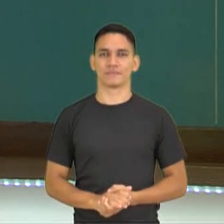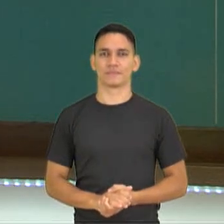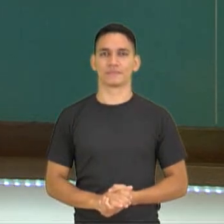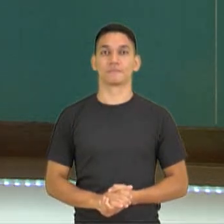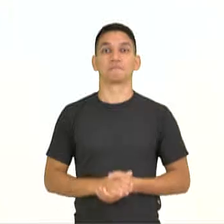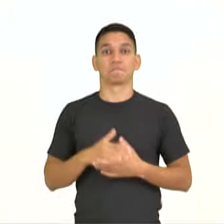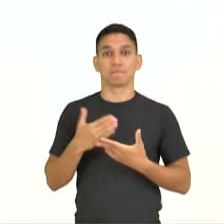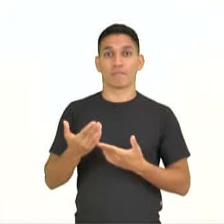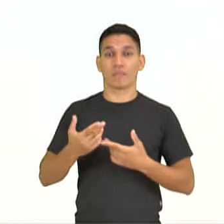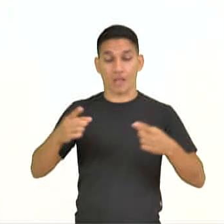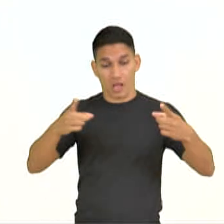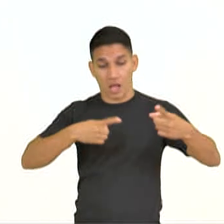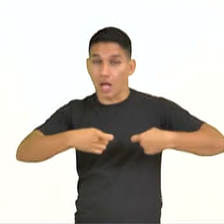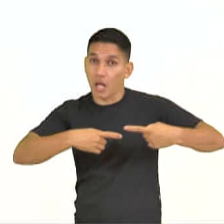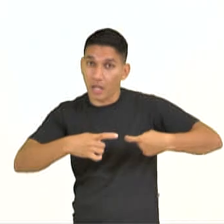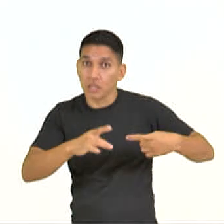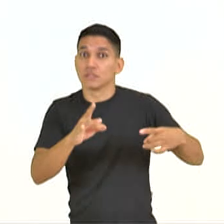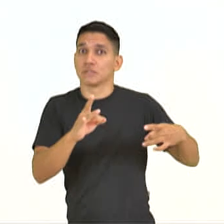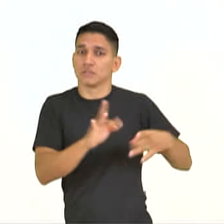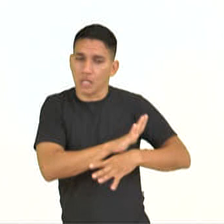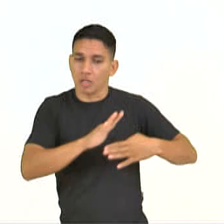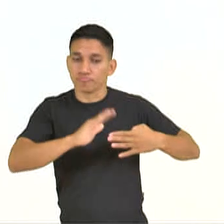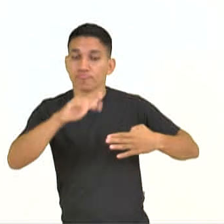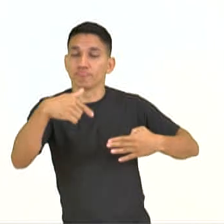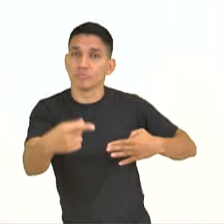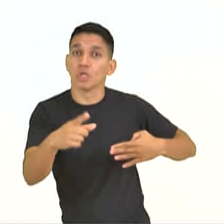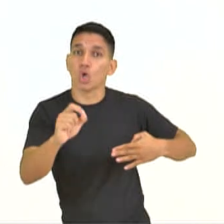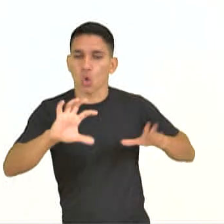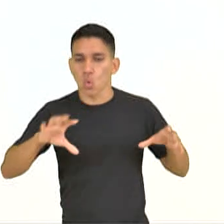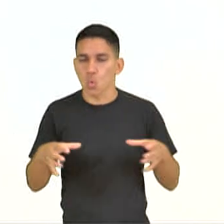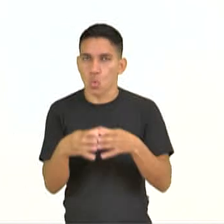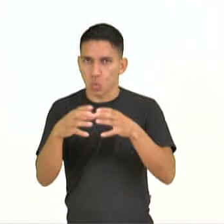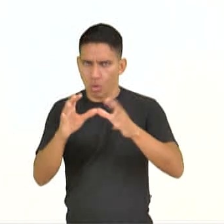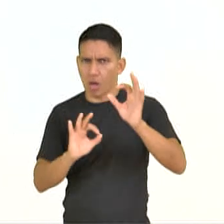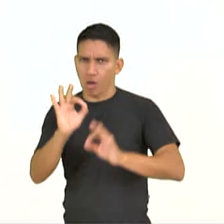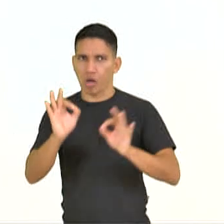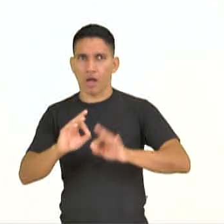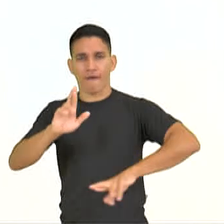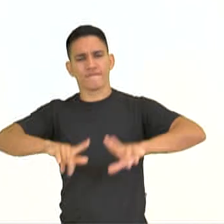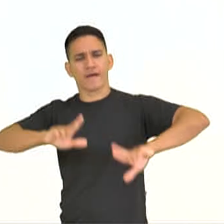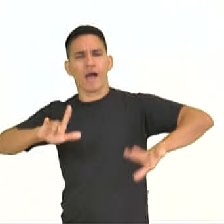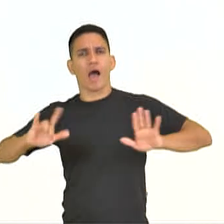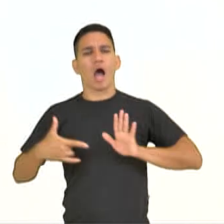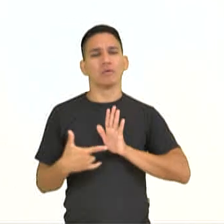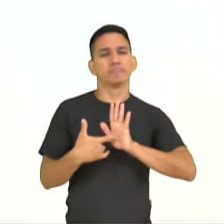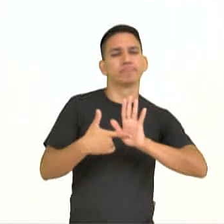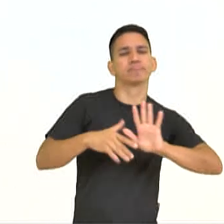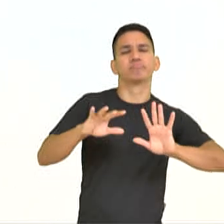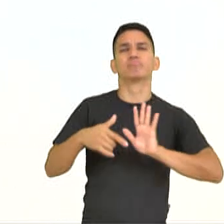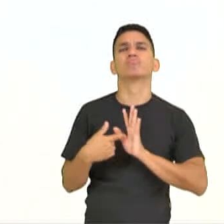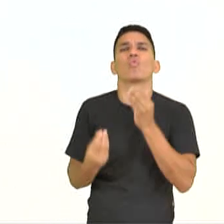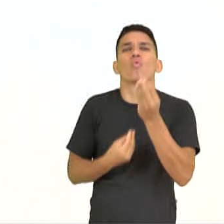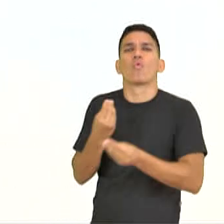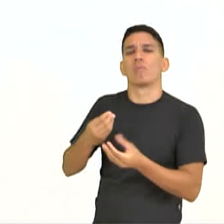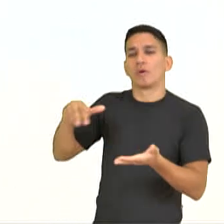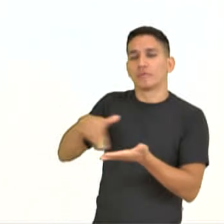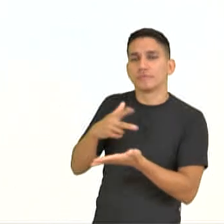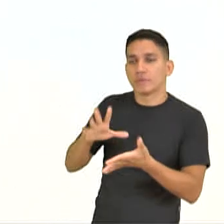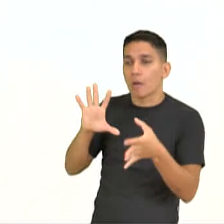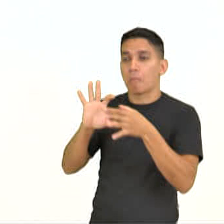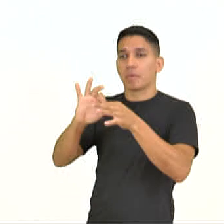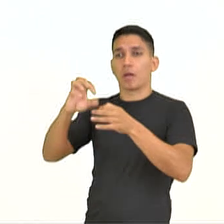No pós-guerra, o movimento compôs uma série de peças arraigando elementos da flora, fauna